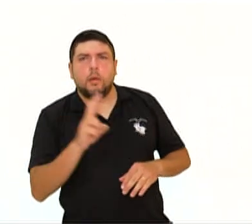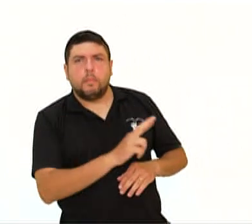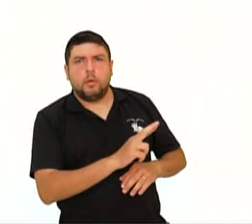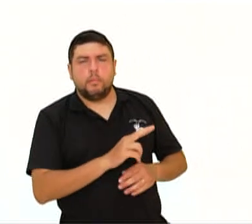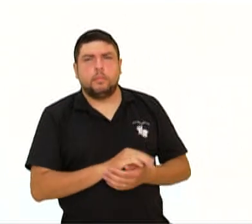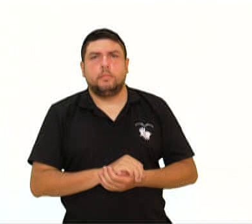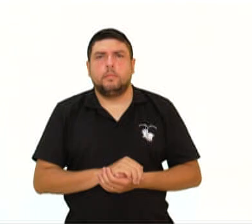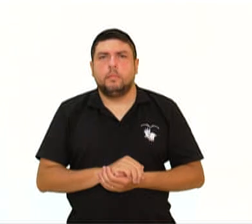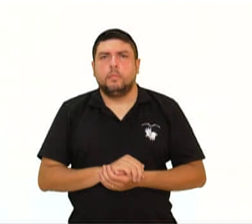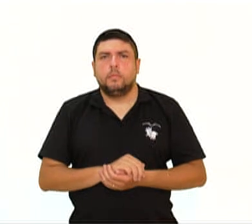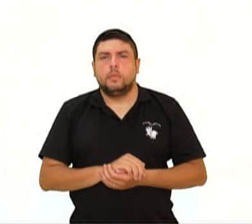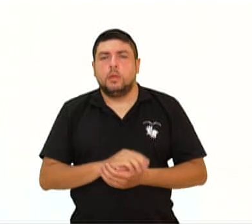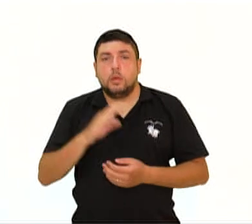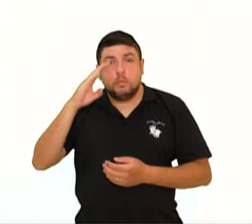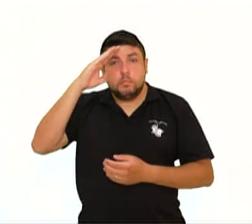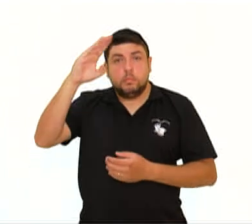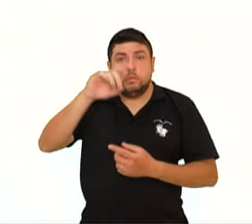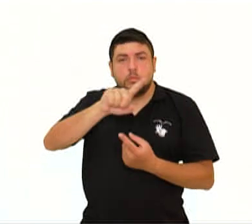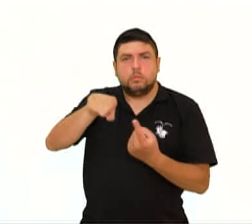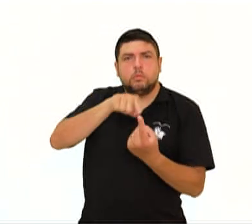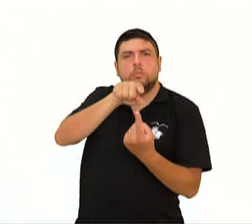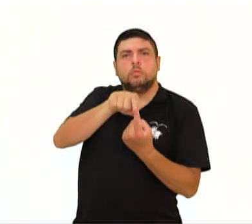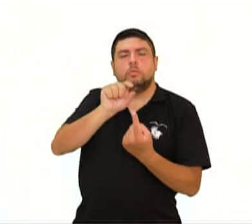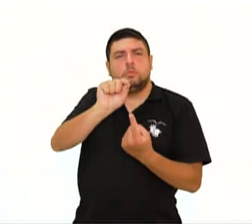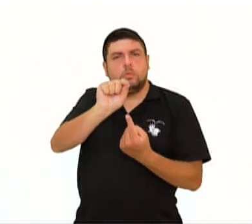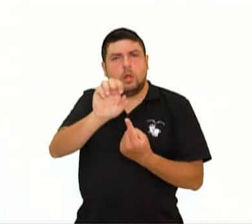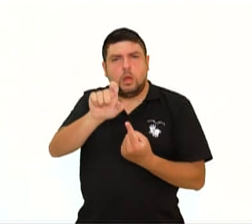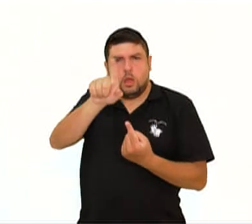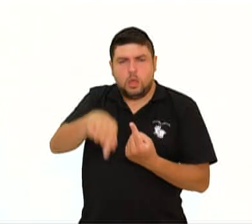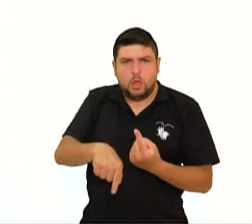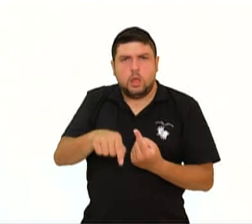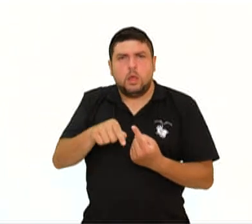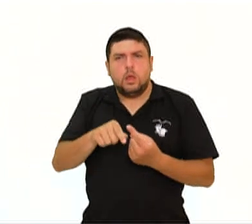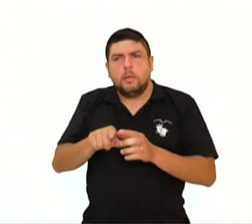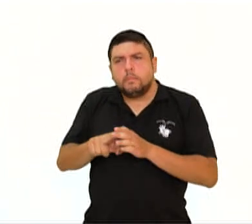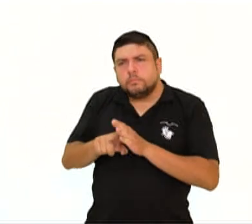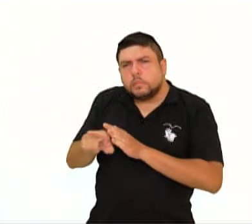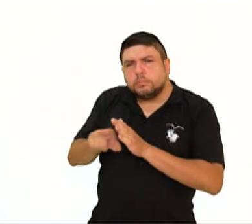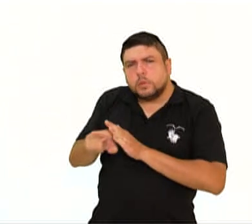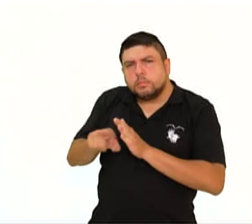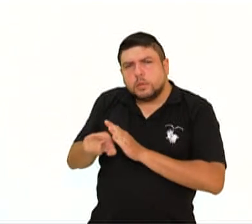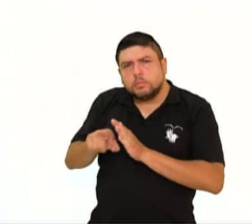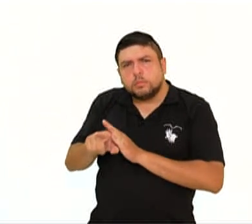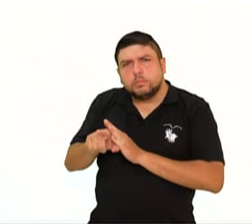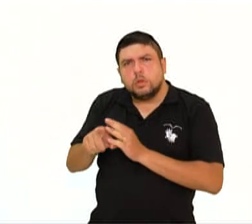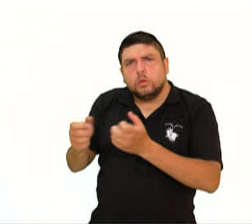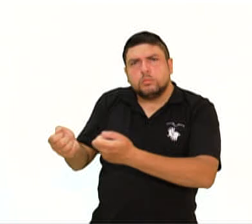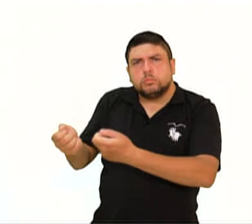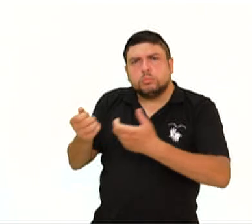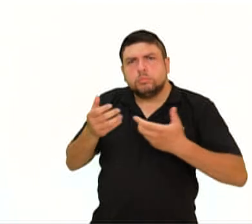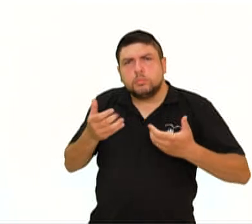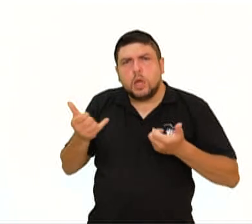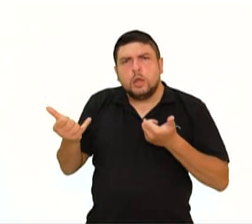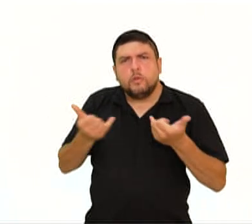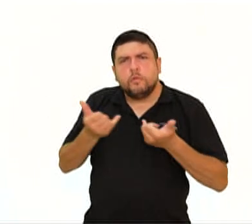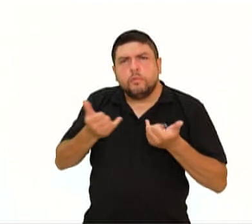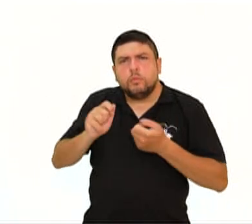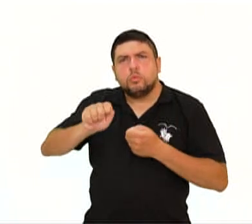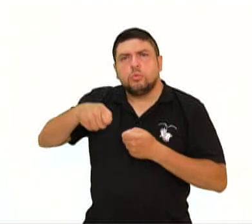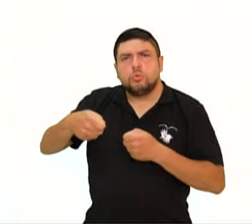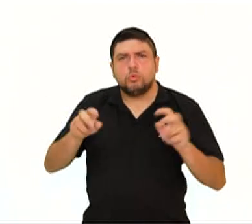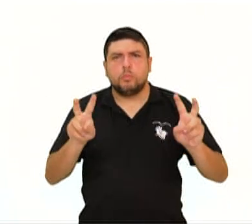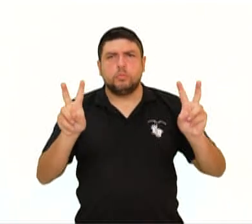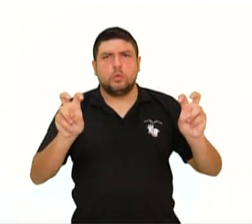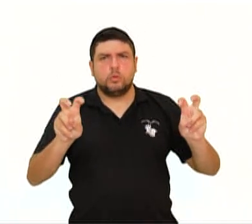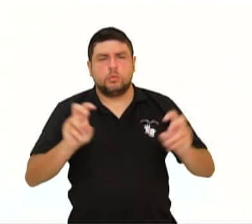O principal objetivo é extrair declarações e informações sobre determinado assunto.